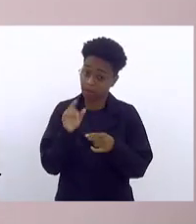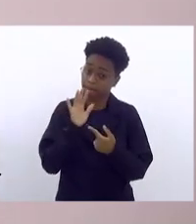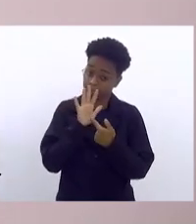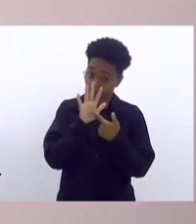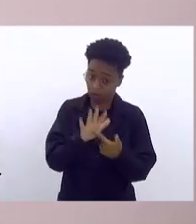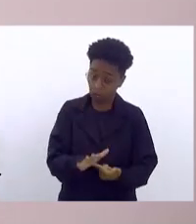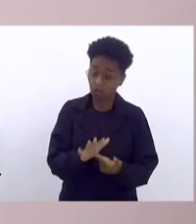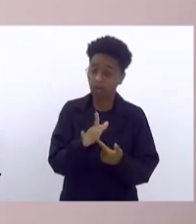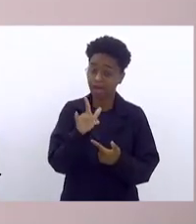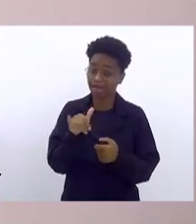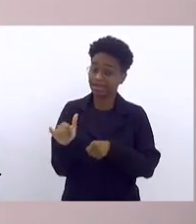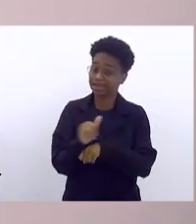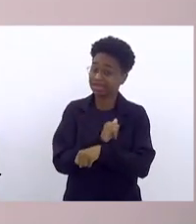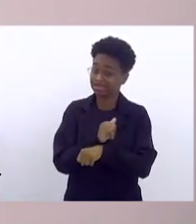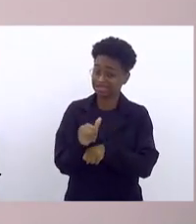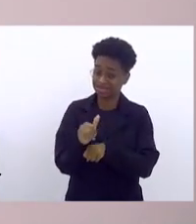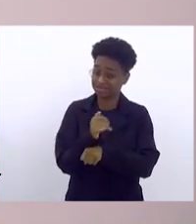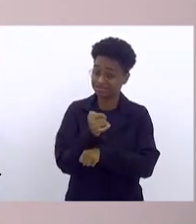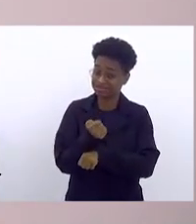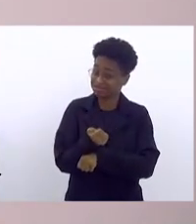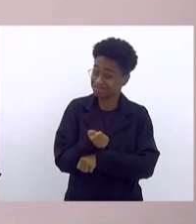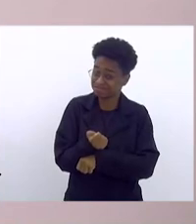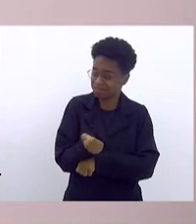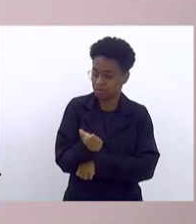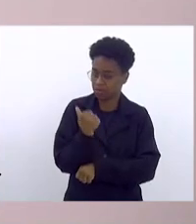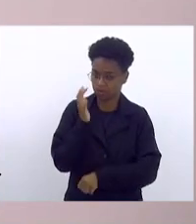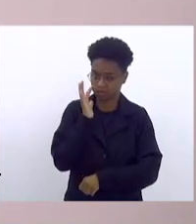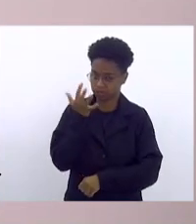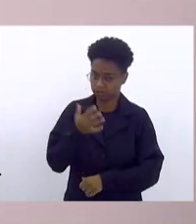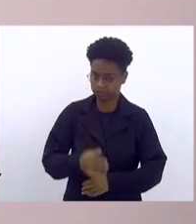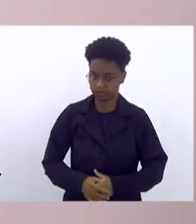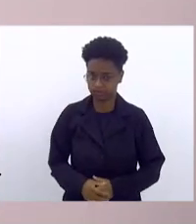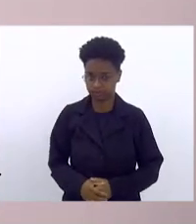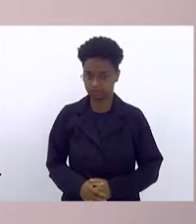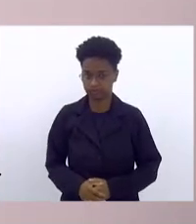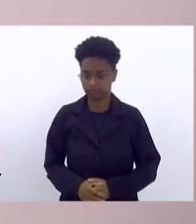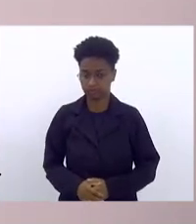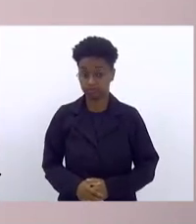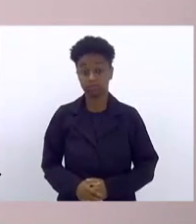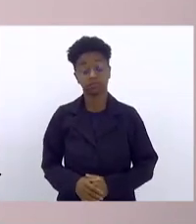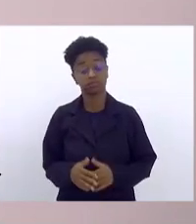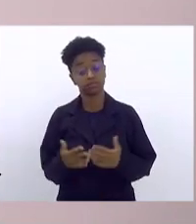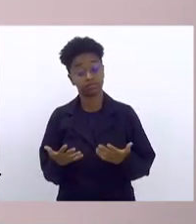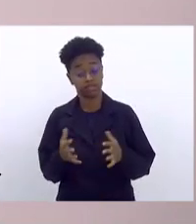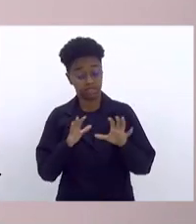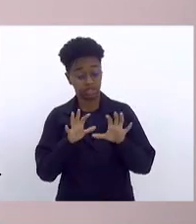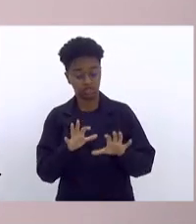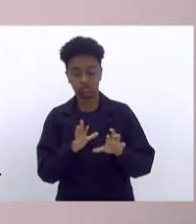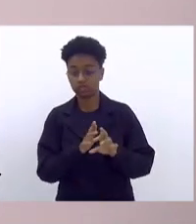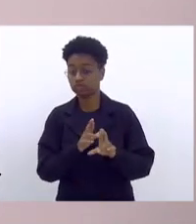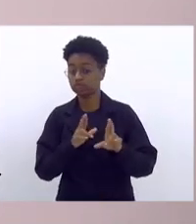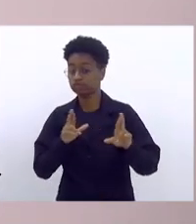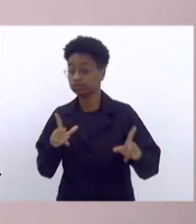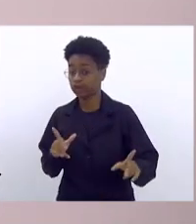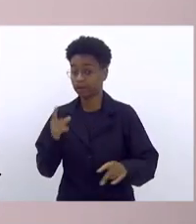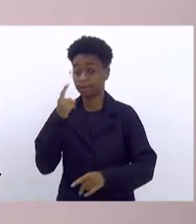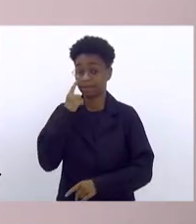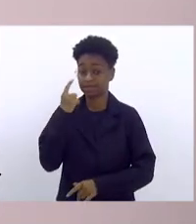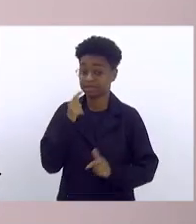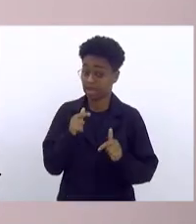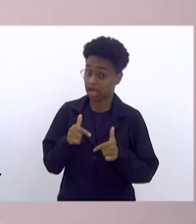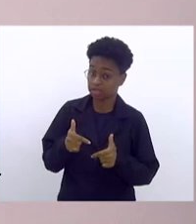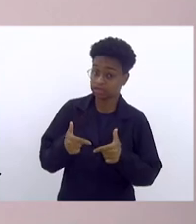uma estratégia de pouca resolução isso é inteiramente diferente de pensar ações